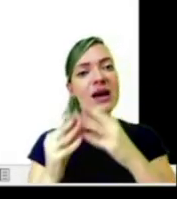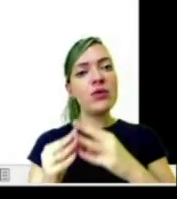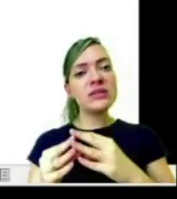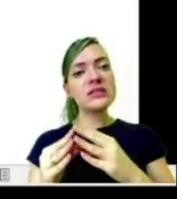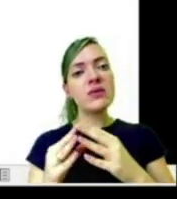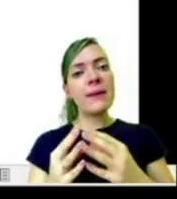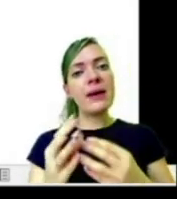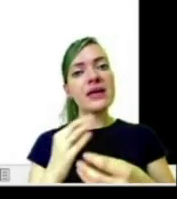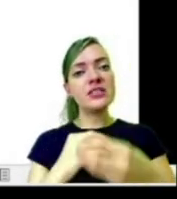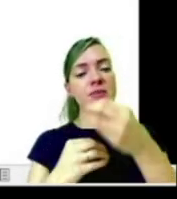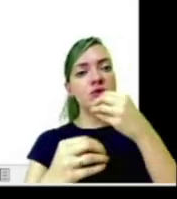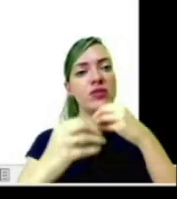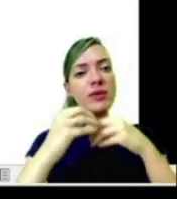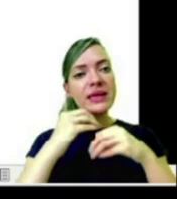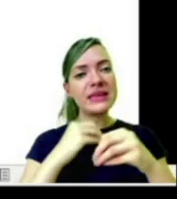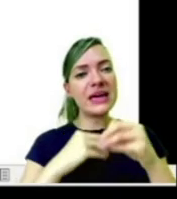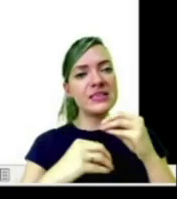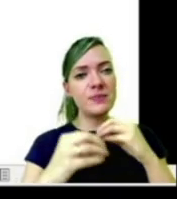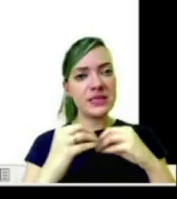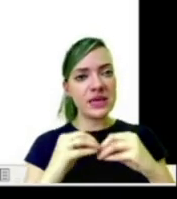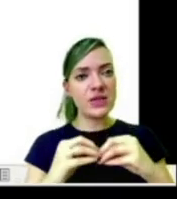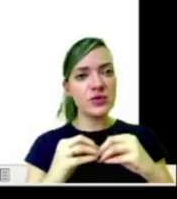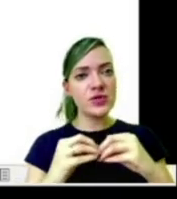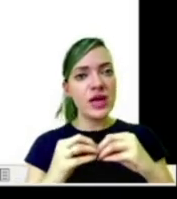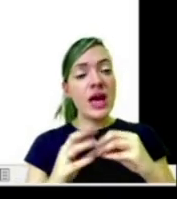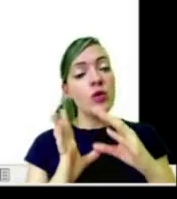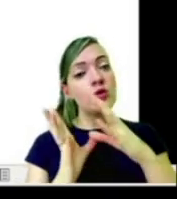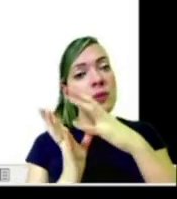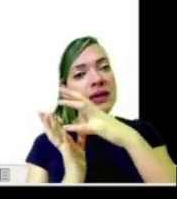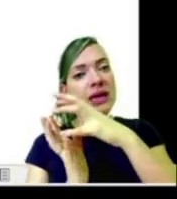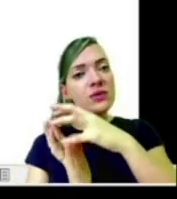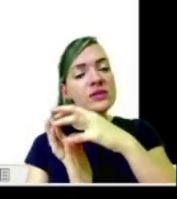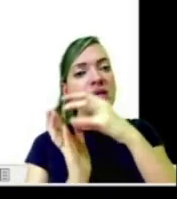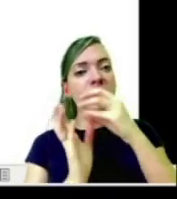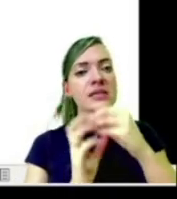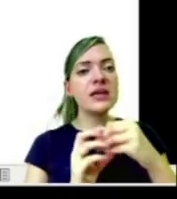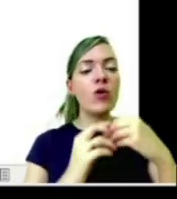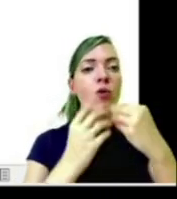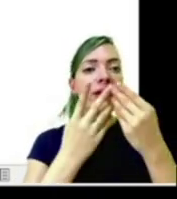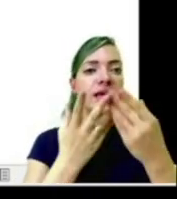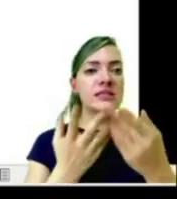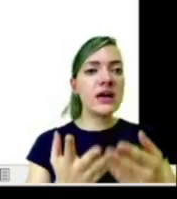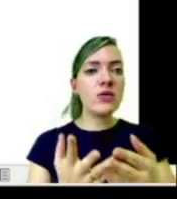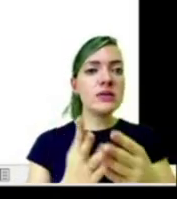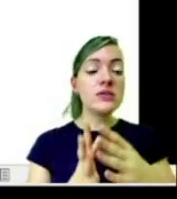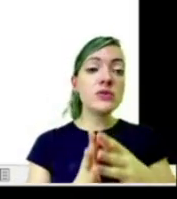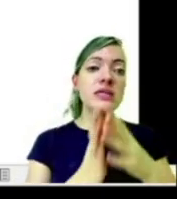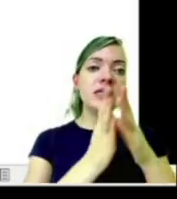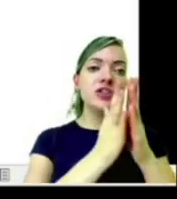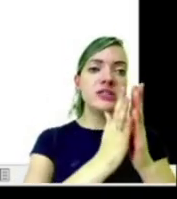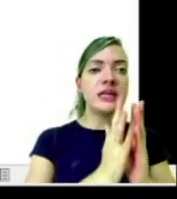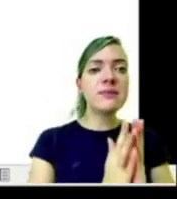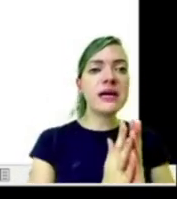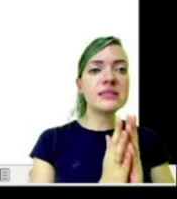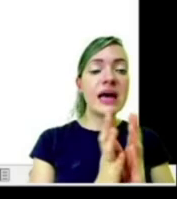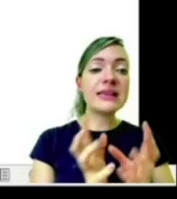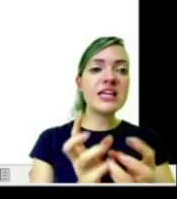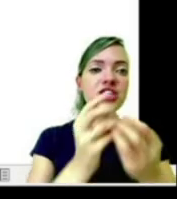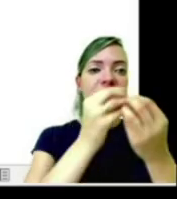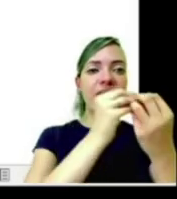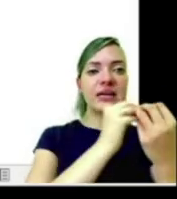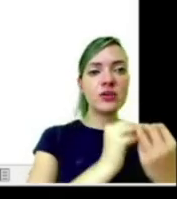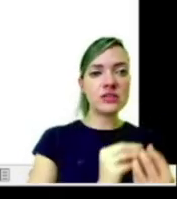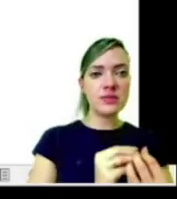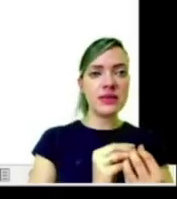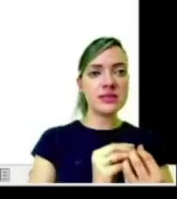temos as algas que são capazes de absorver metais pesados, os pequenos animais que comem as algas e os grandes animais